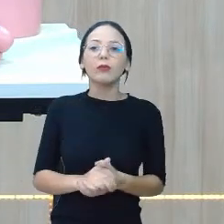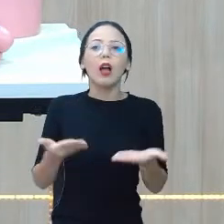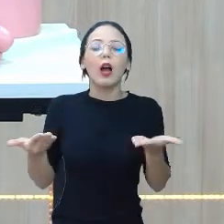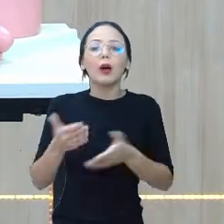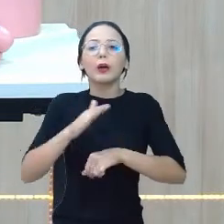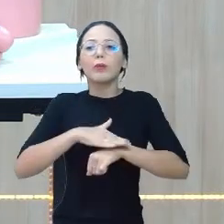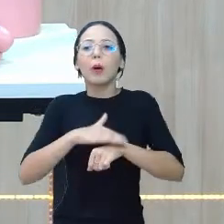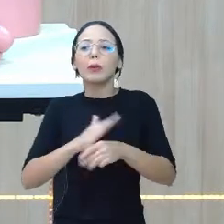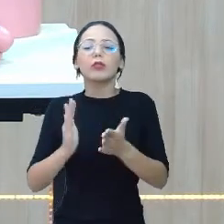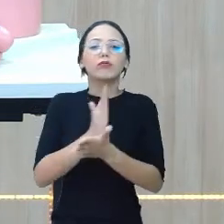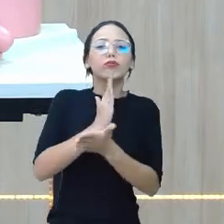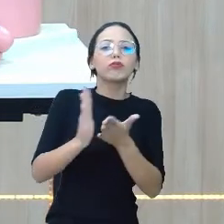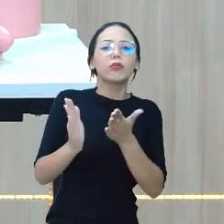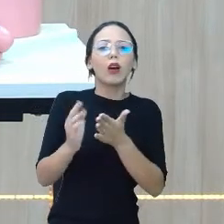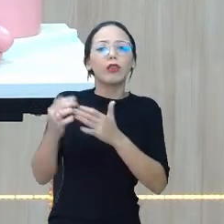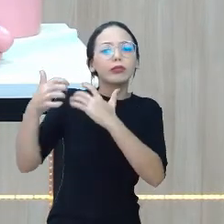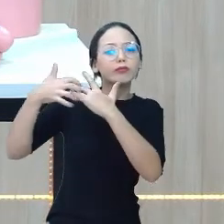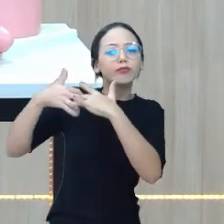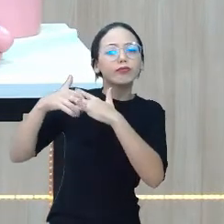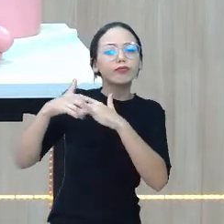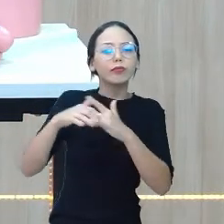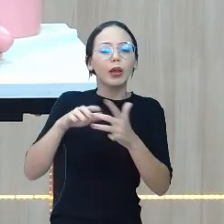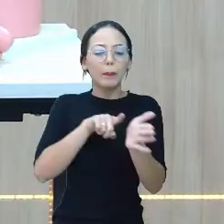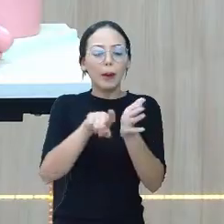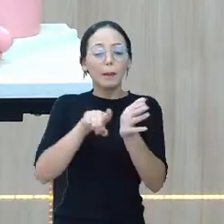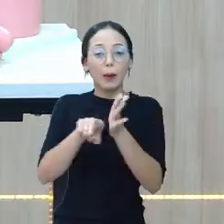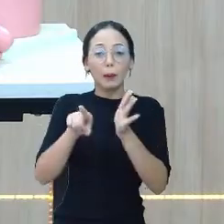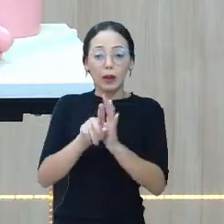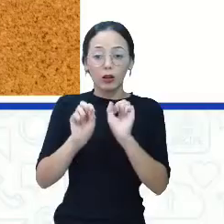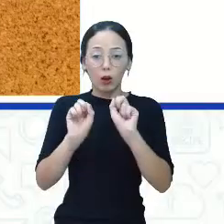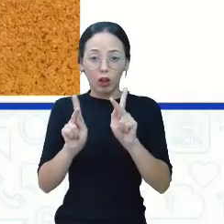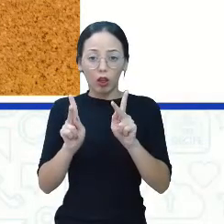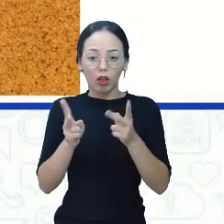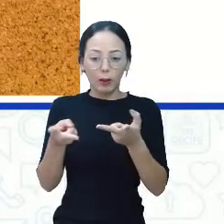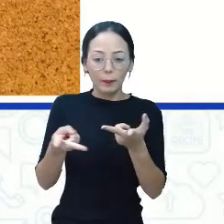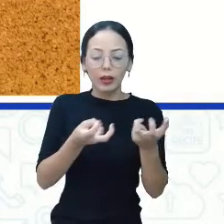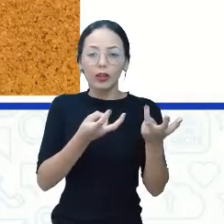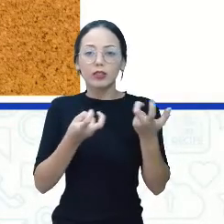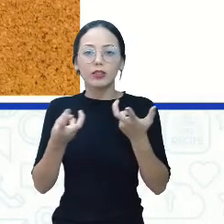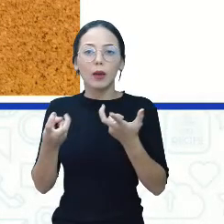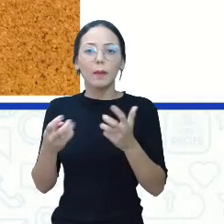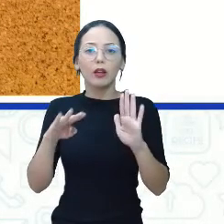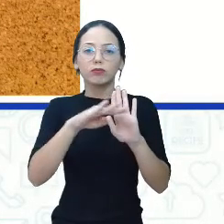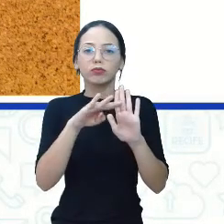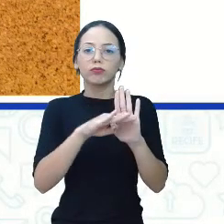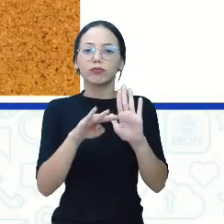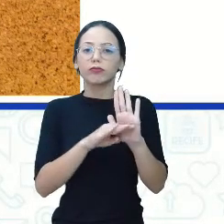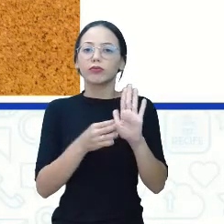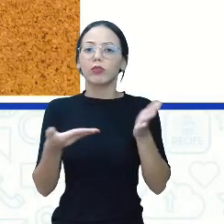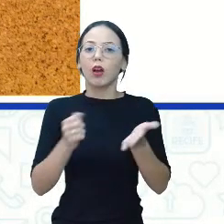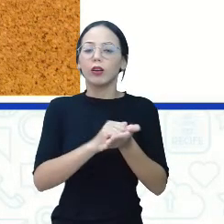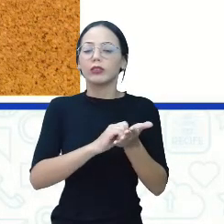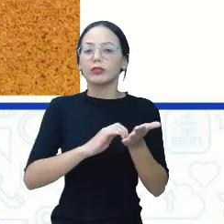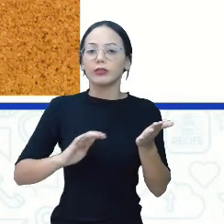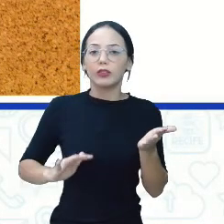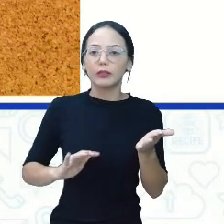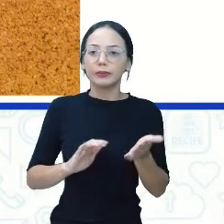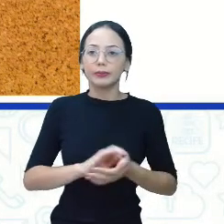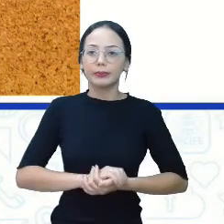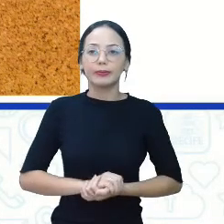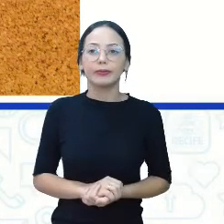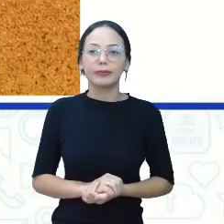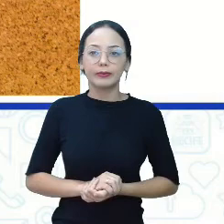vocês alguns questionamentos. E aí nós vamos ver essa questão desses questionamentos, né?